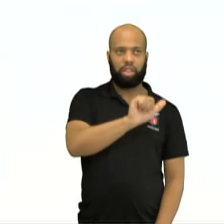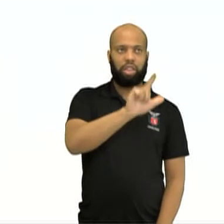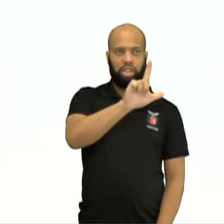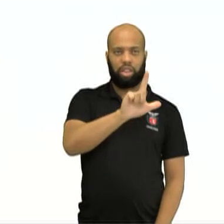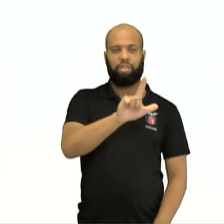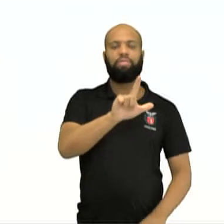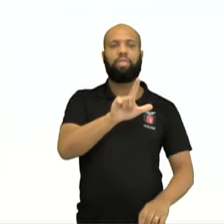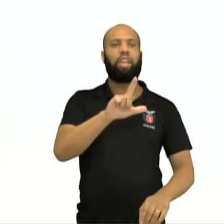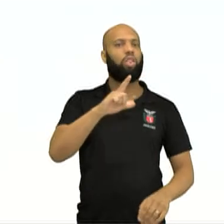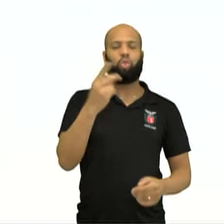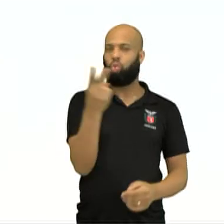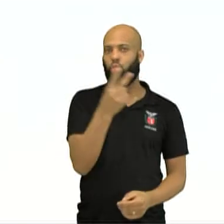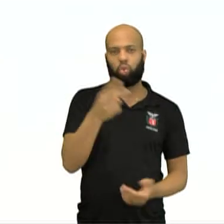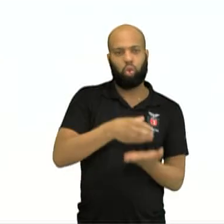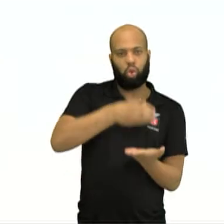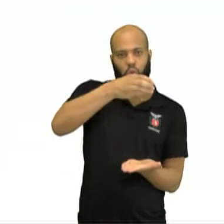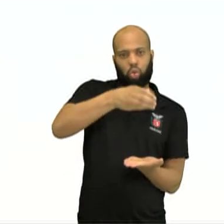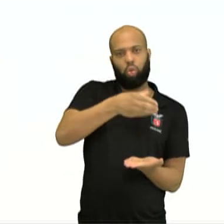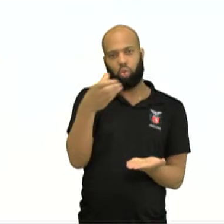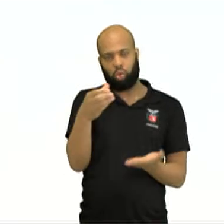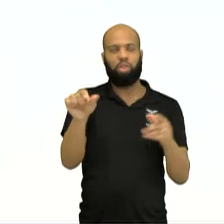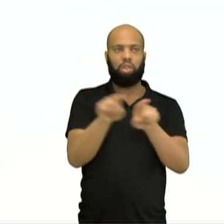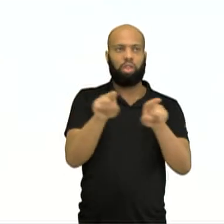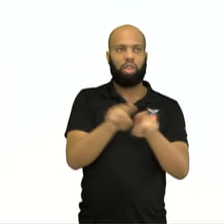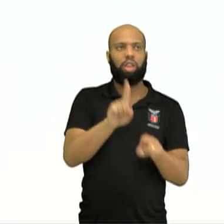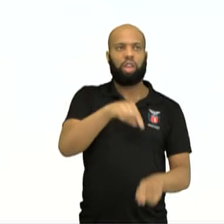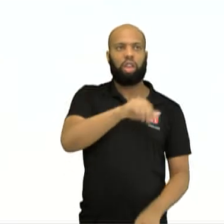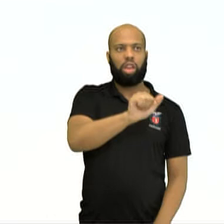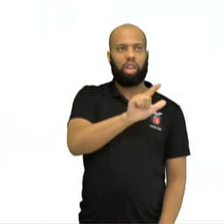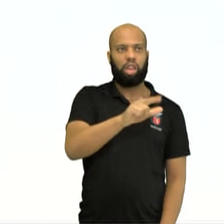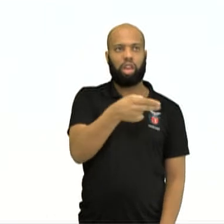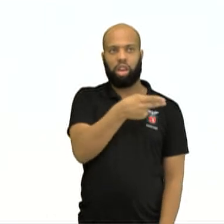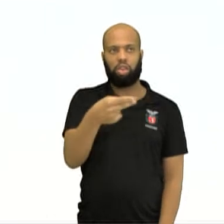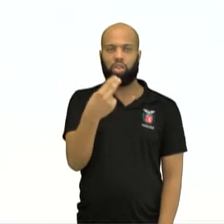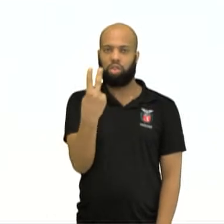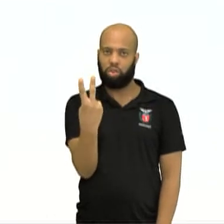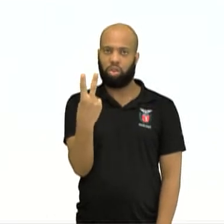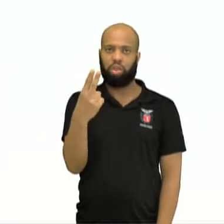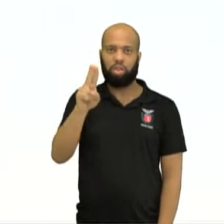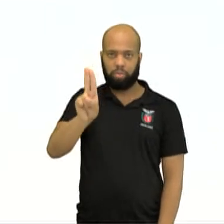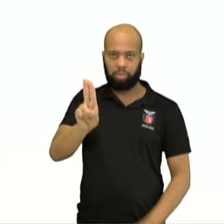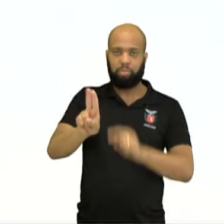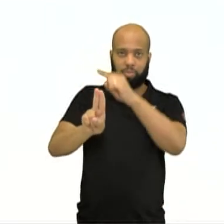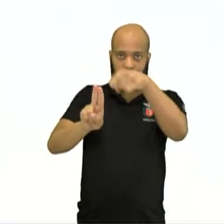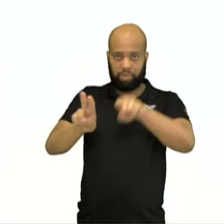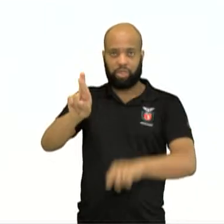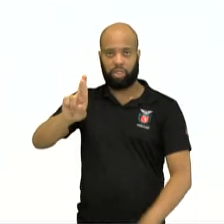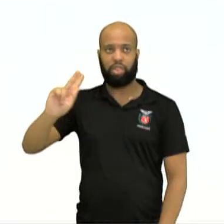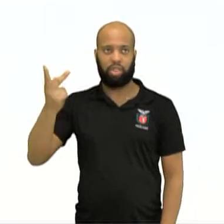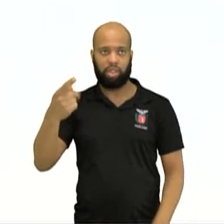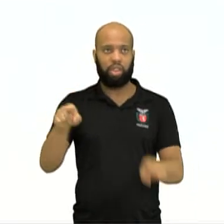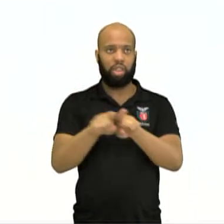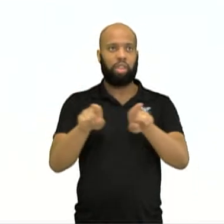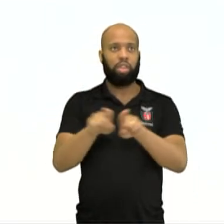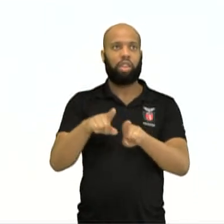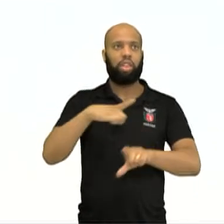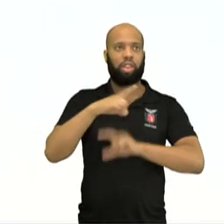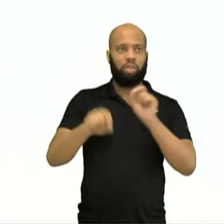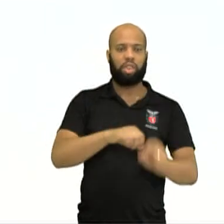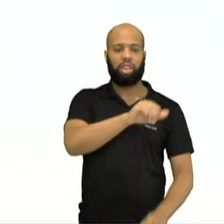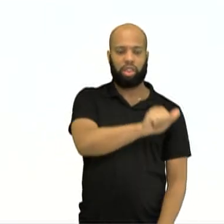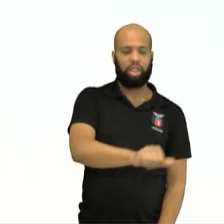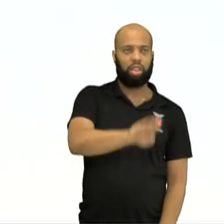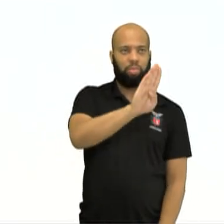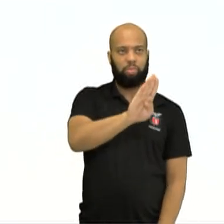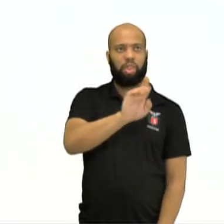lateral, tanto do reto quanto para o oblíquo. A área lateral 2πrh e a superfície da base, ou a área da